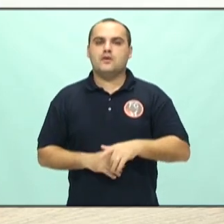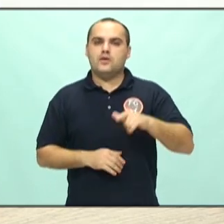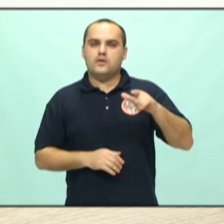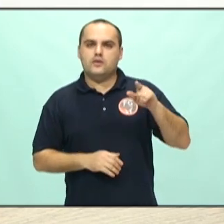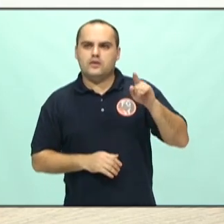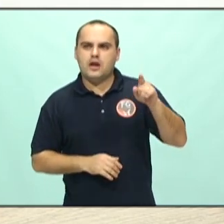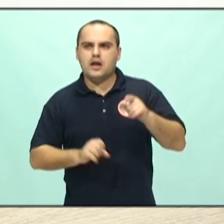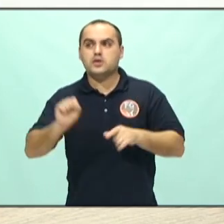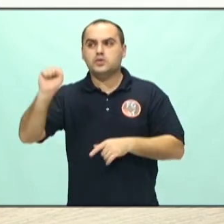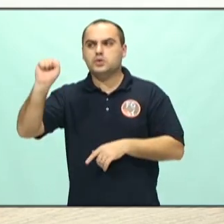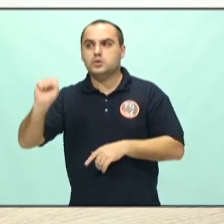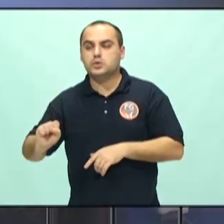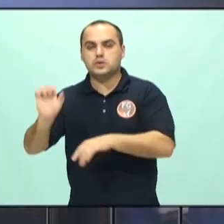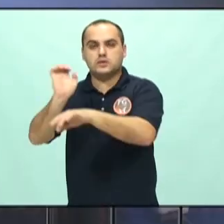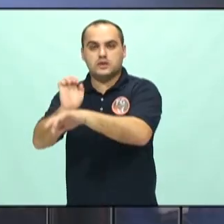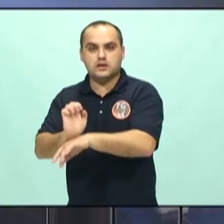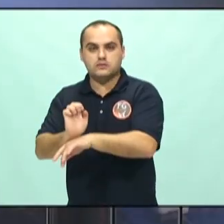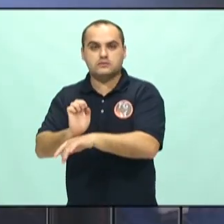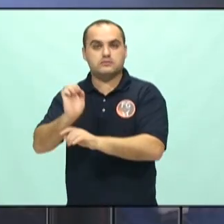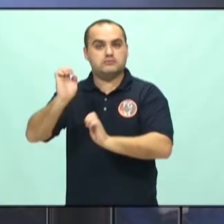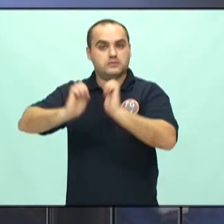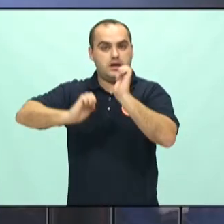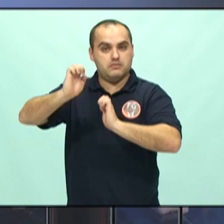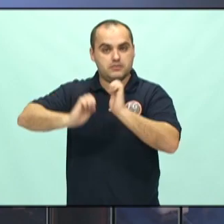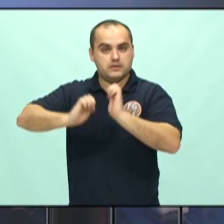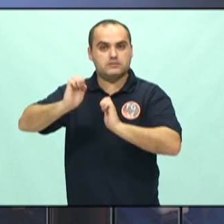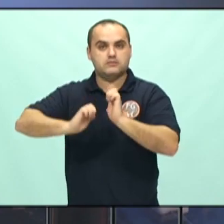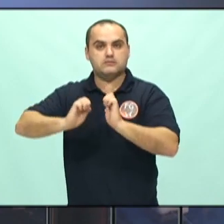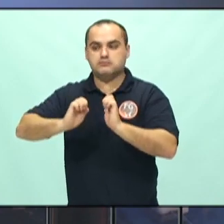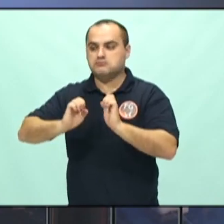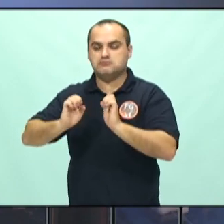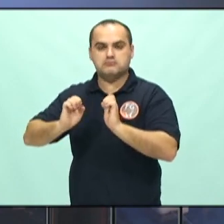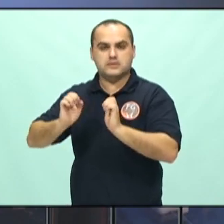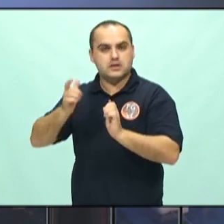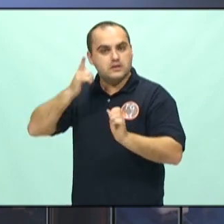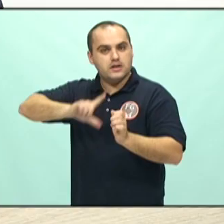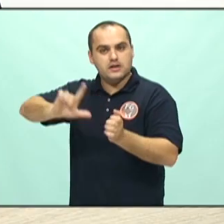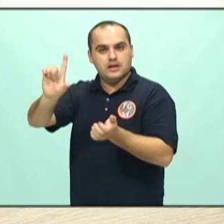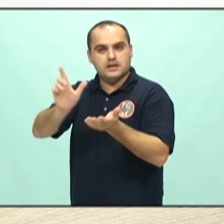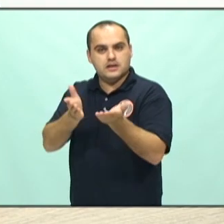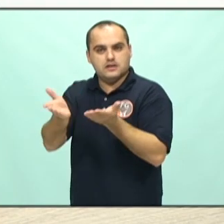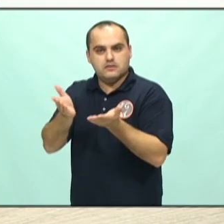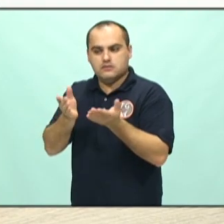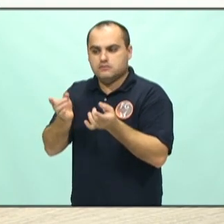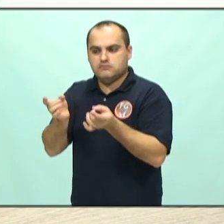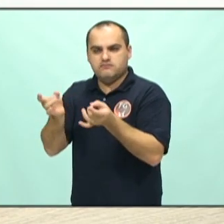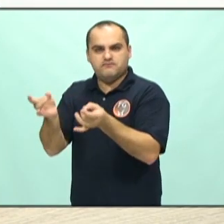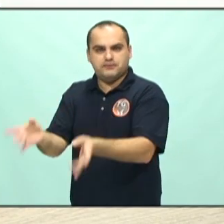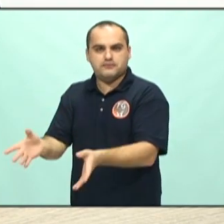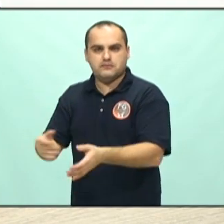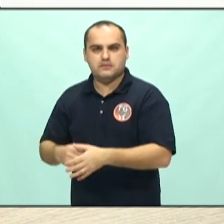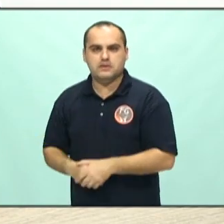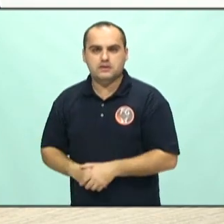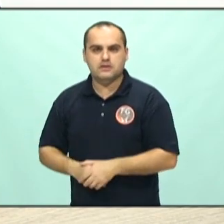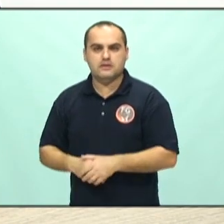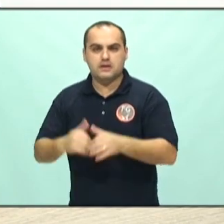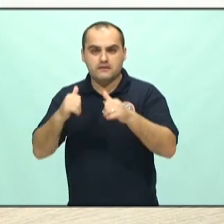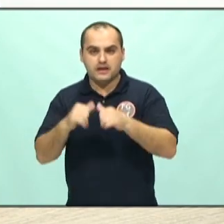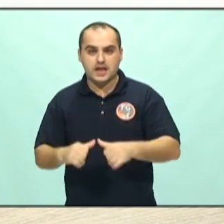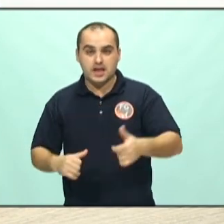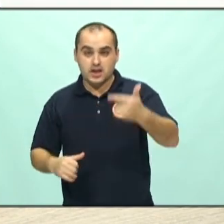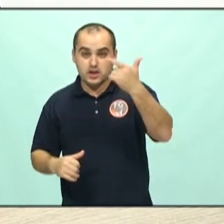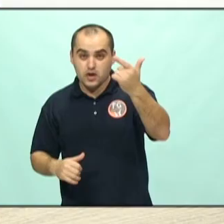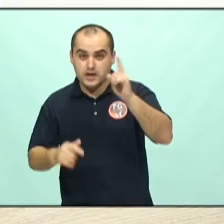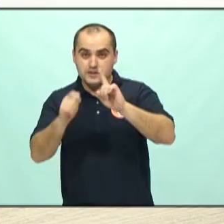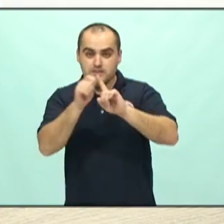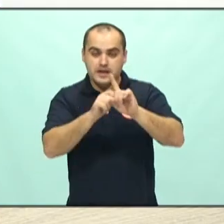atendimento lá no sul do estado que a empresa que ganhou a licitação simplesmente largou. Agora vai ficar 2 meses o pronto atendimento fechado, até final do ano, se não me engano,